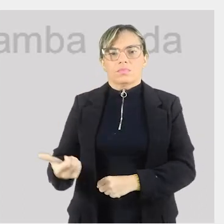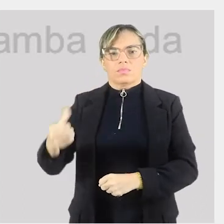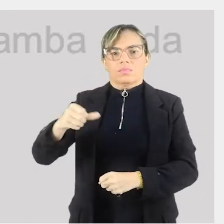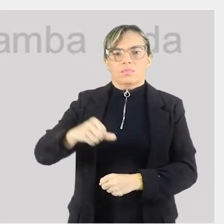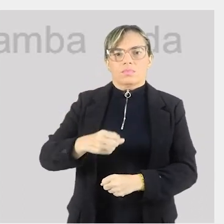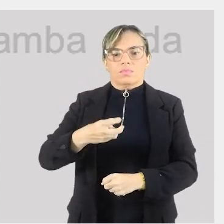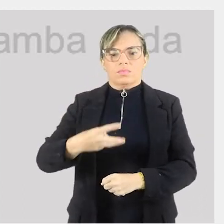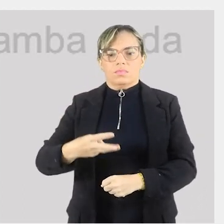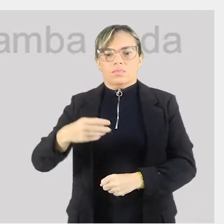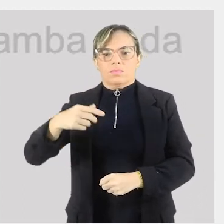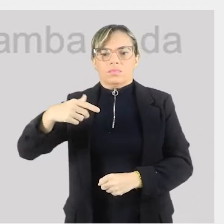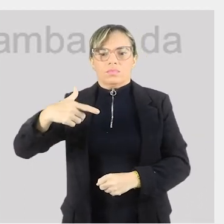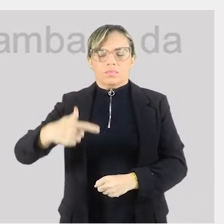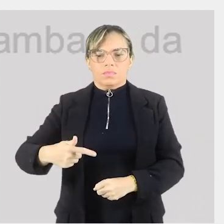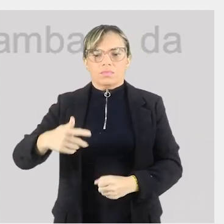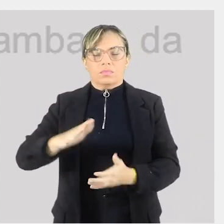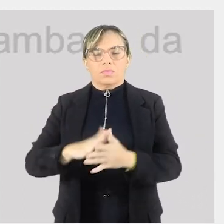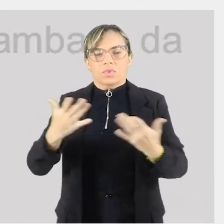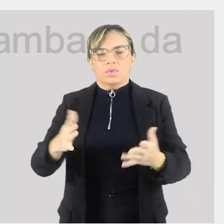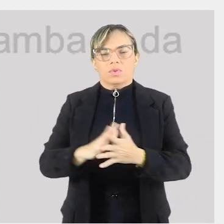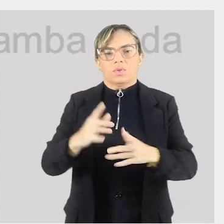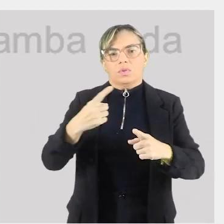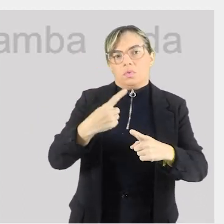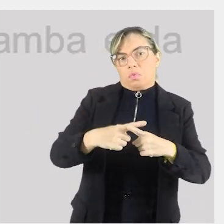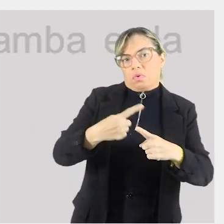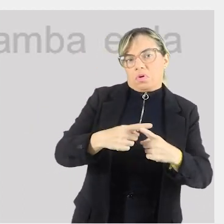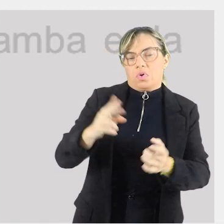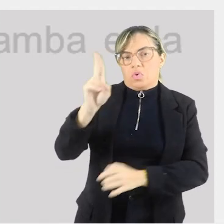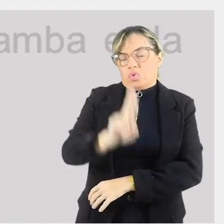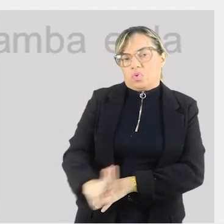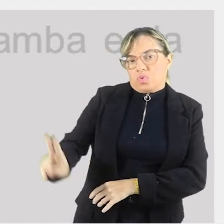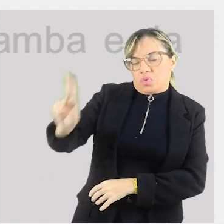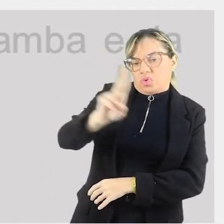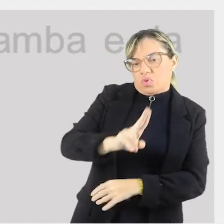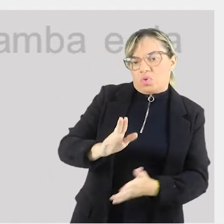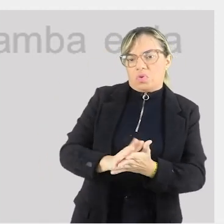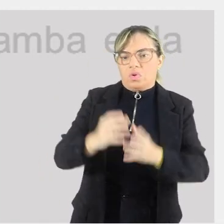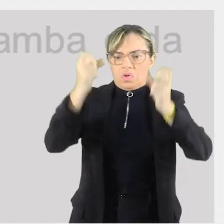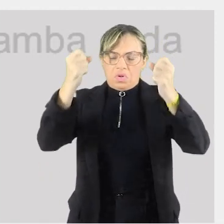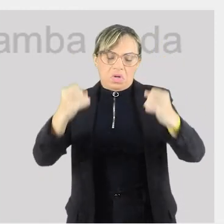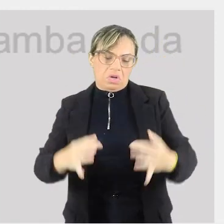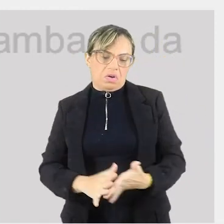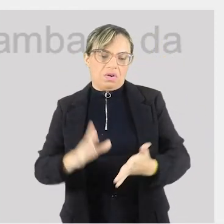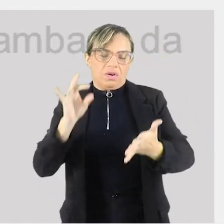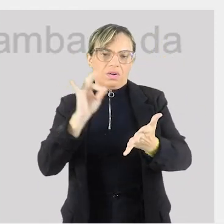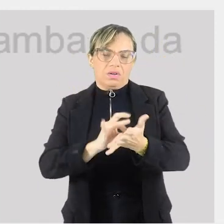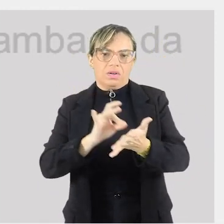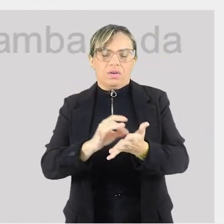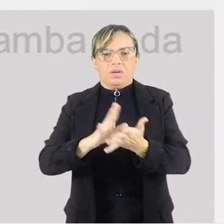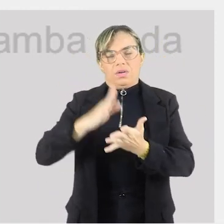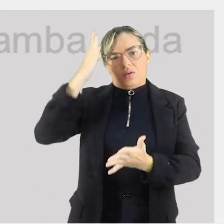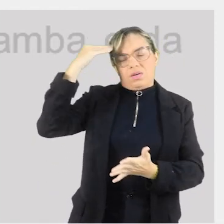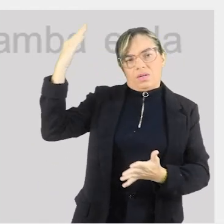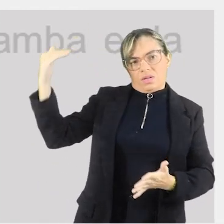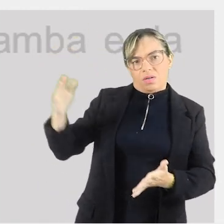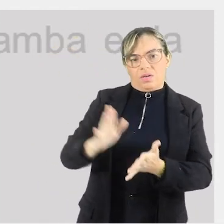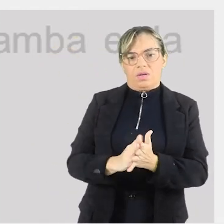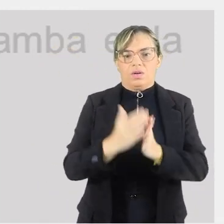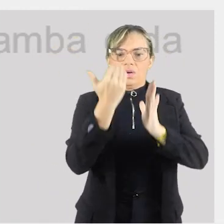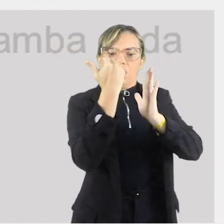1937. O golpe que utilizou como justificativa oficial o famoso Plano